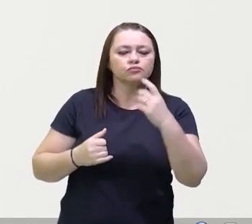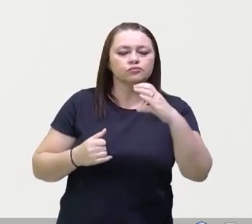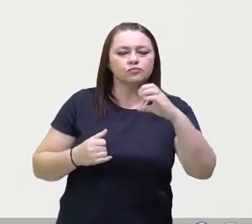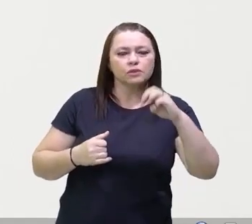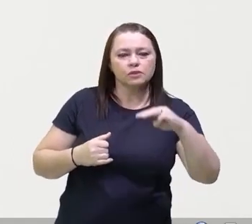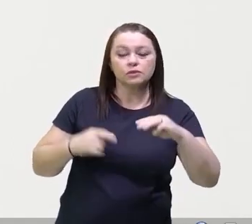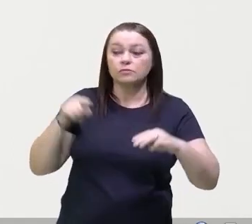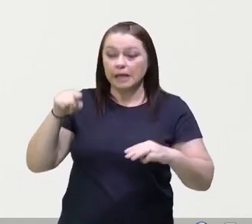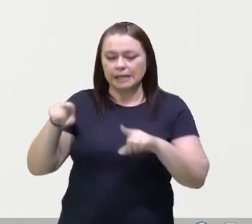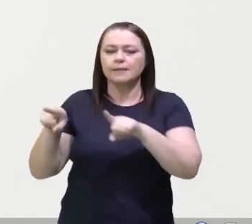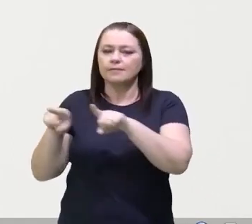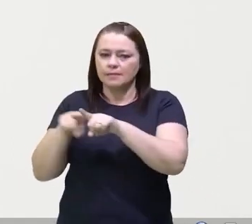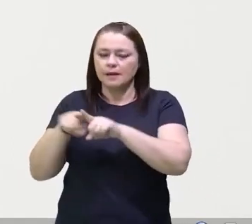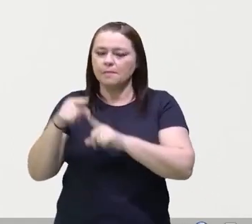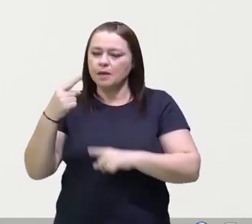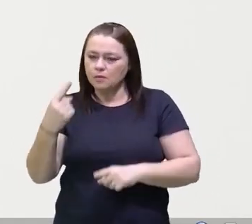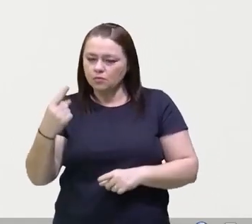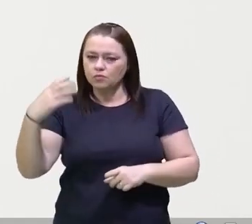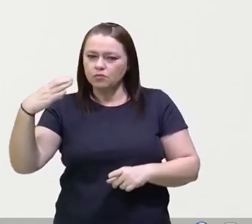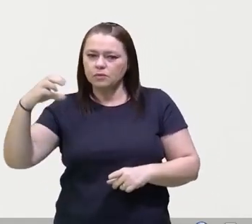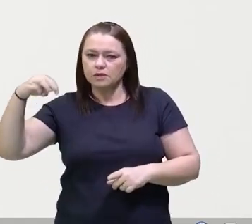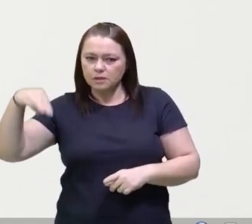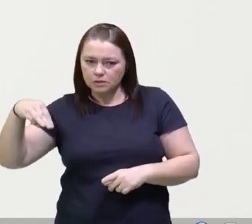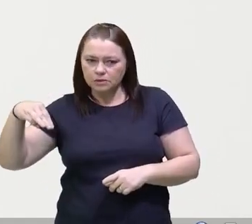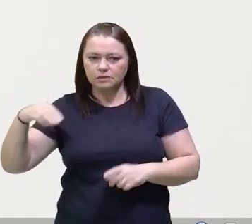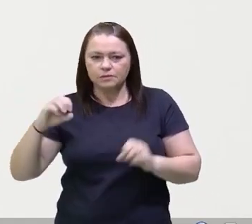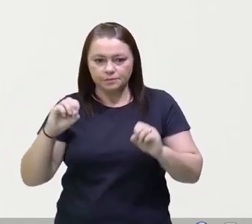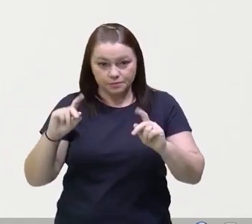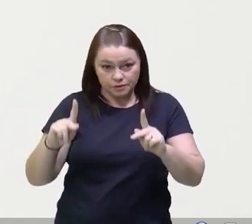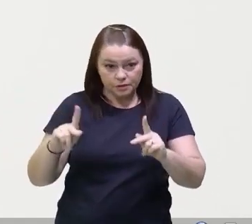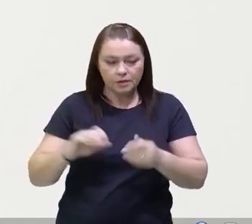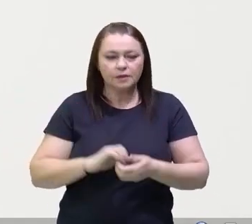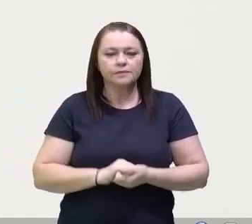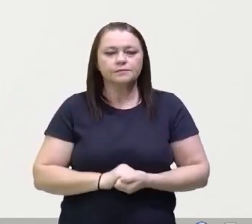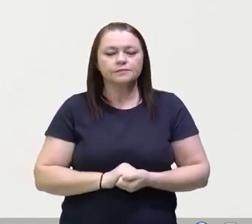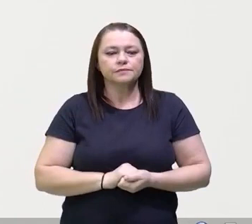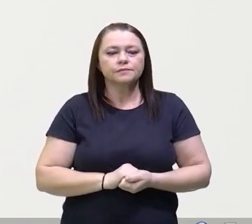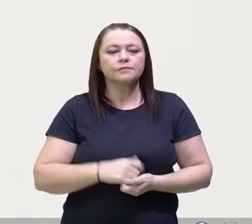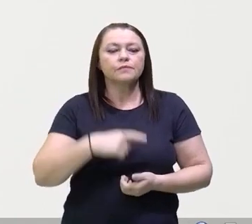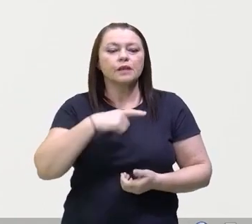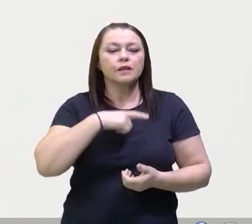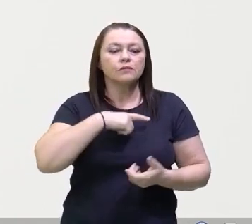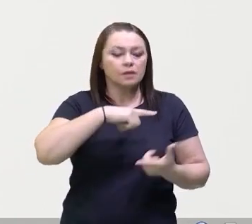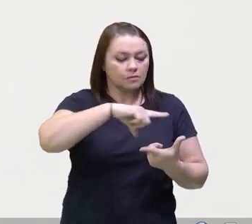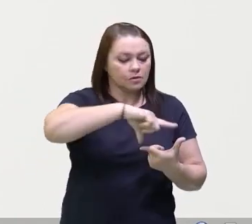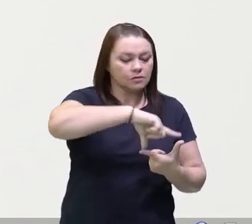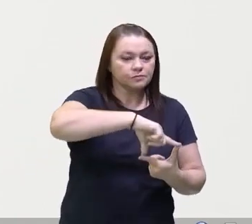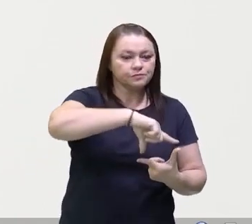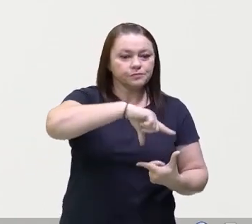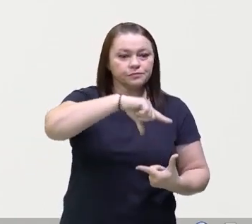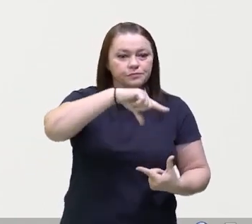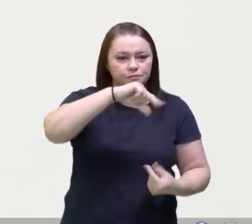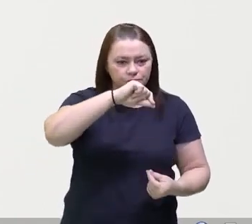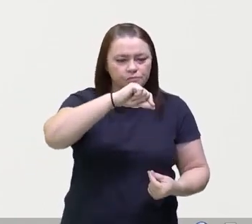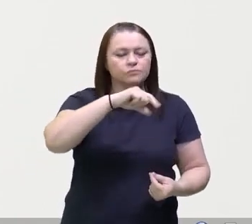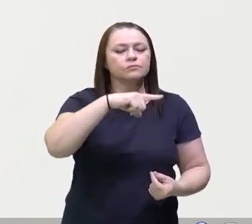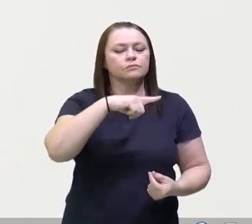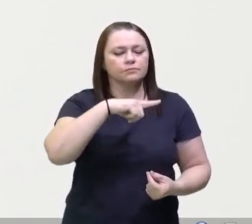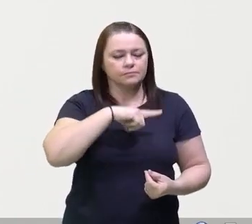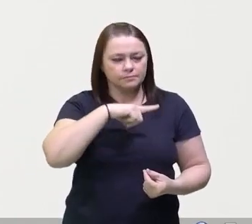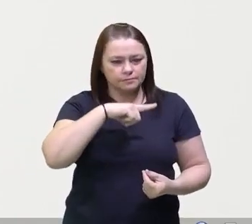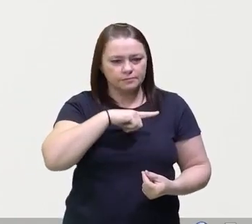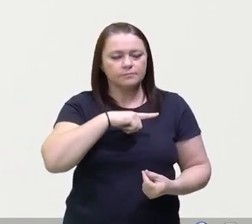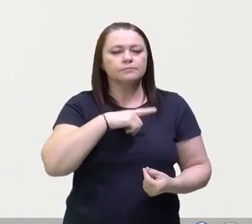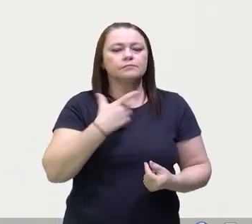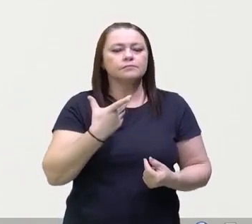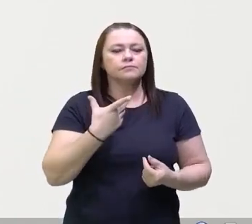centímetro, aqui também vale 1 centímetro. Vimos aqui o que? O nosso losango, tá certo? Ele também possui